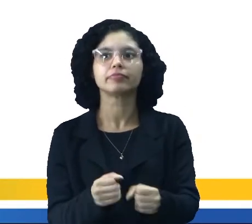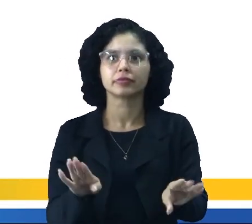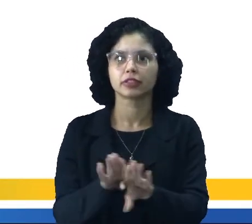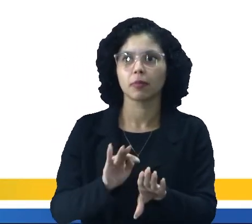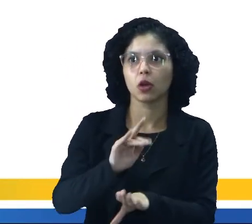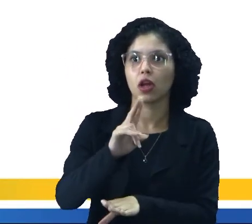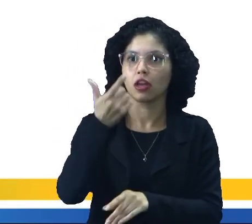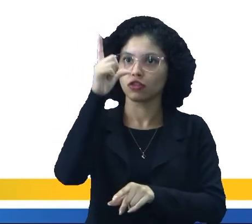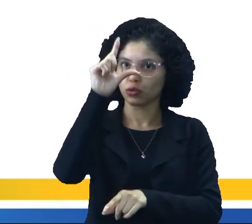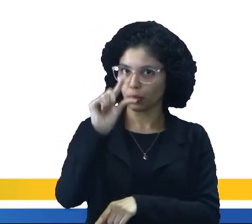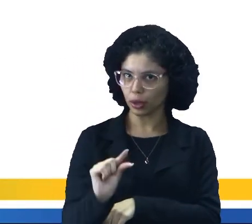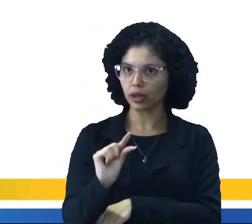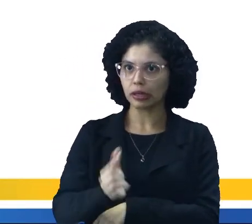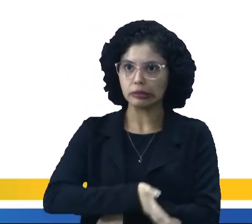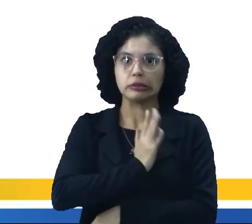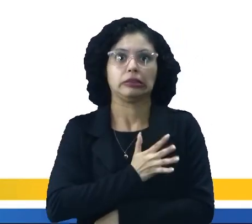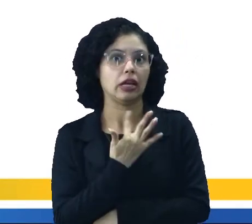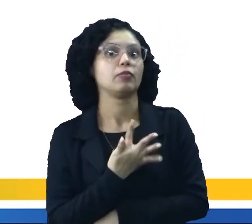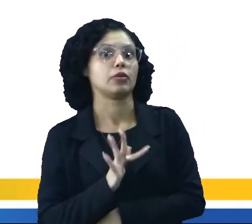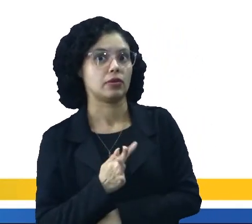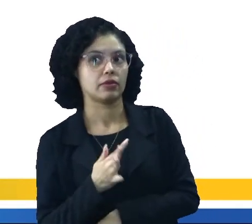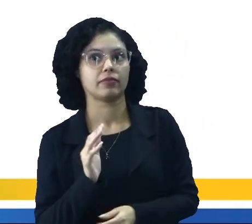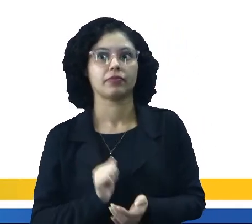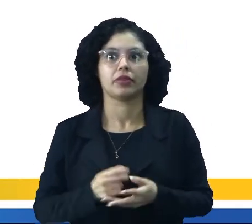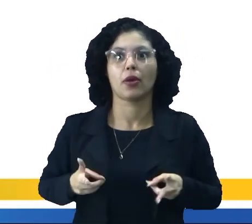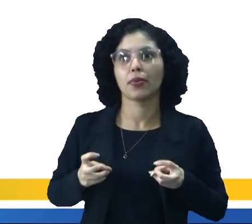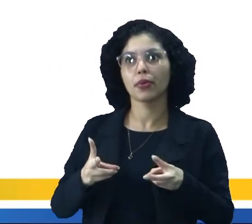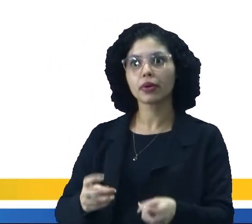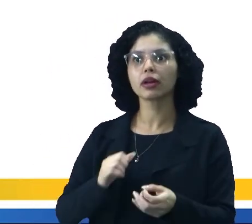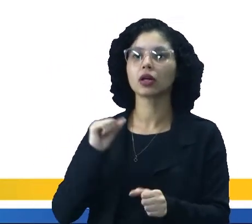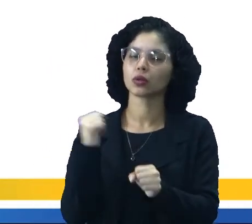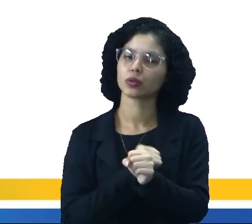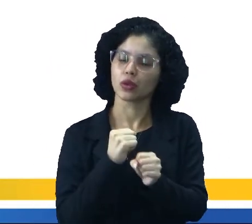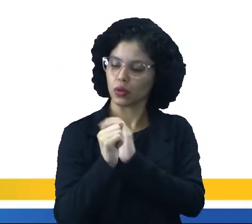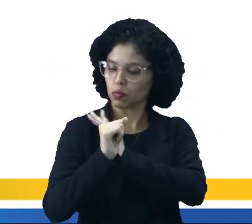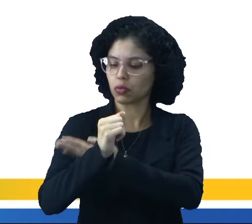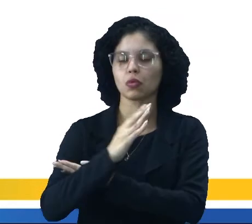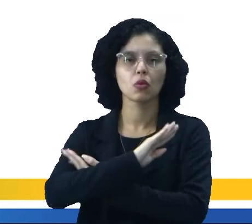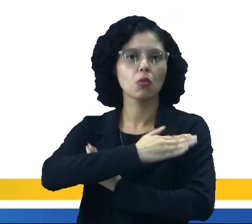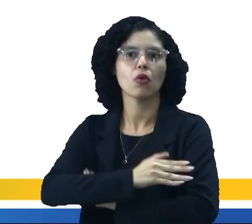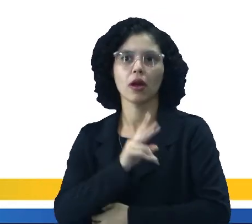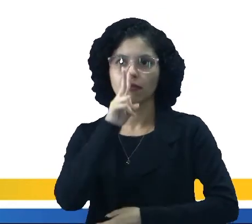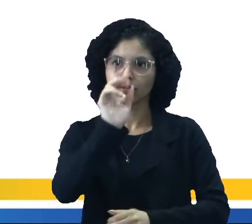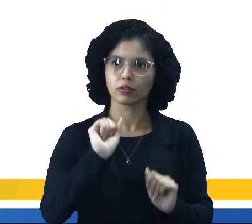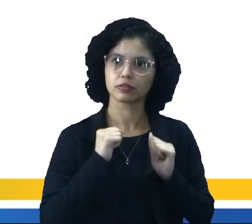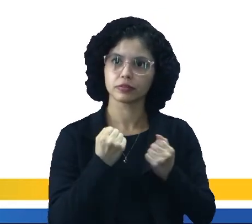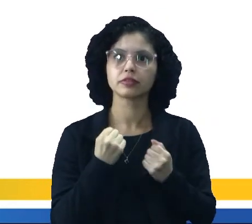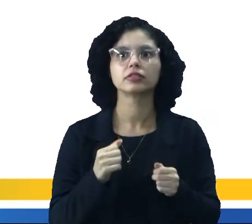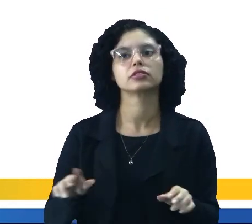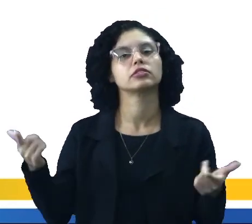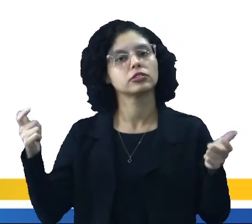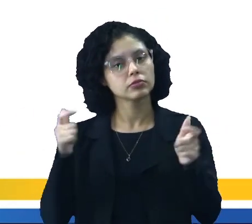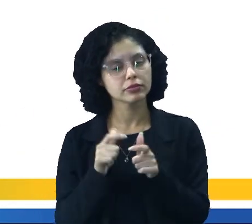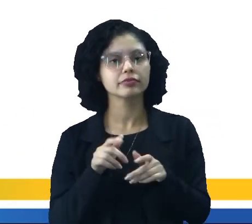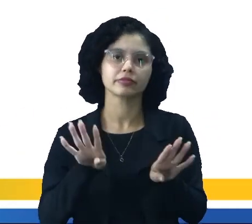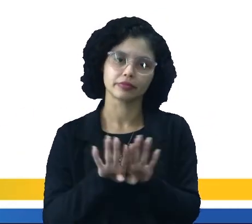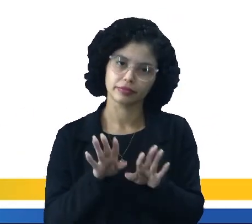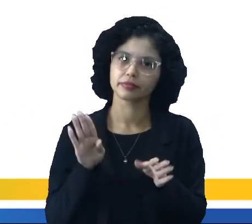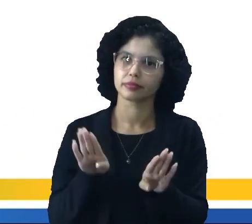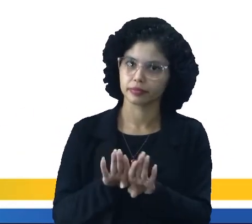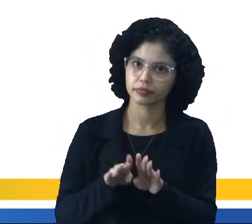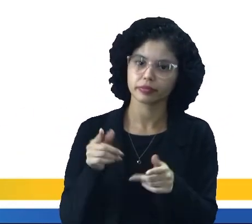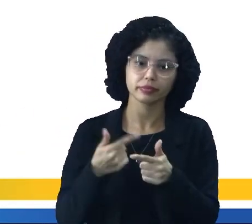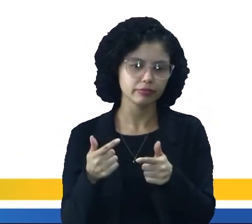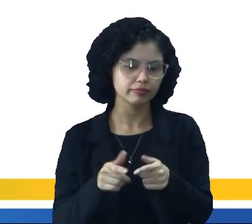colesterol alto, reduzir riscos de ataque cardíaco e do câncer, construir músculos e forças e diminuir o risco de lesões, né? É